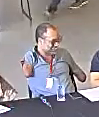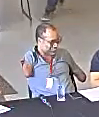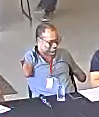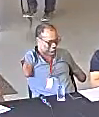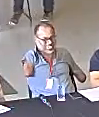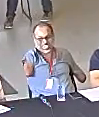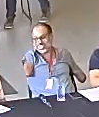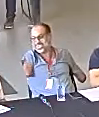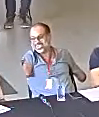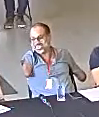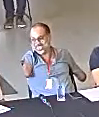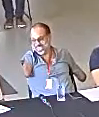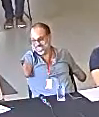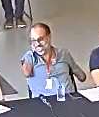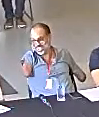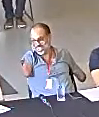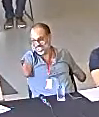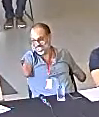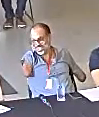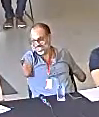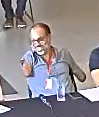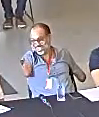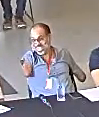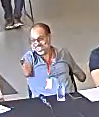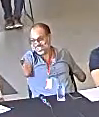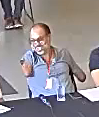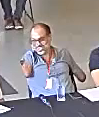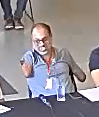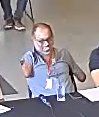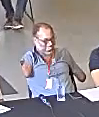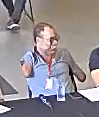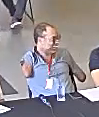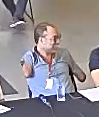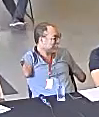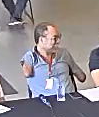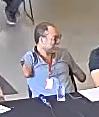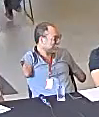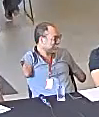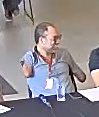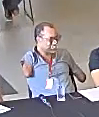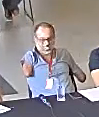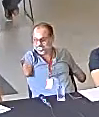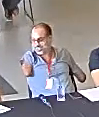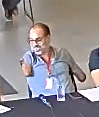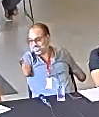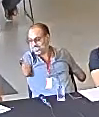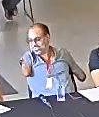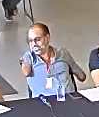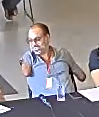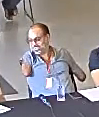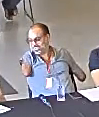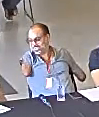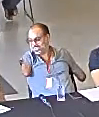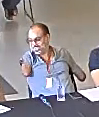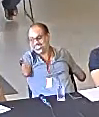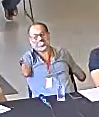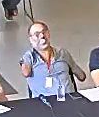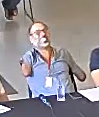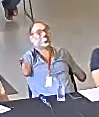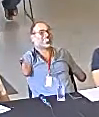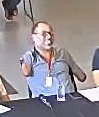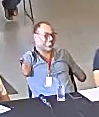funcionar e funcionar corretamente então há uma amplitude de direitos e deveres que tem que